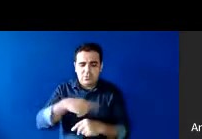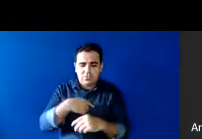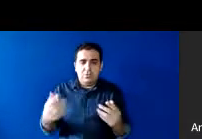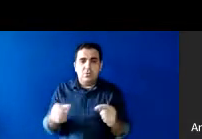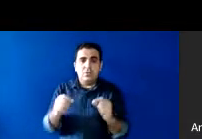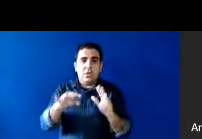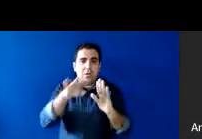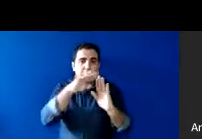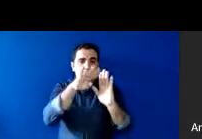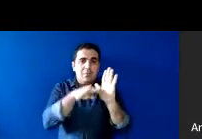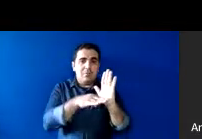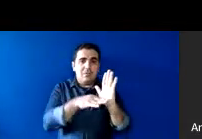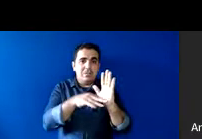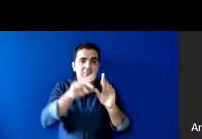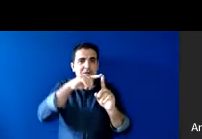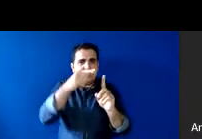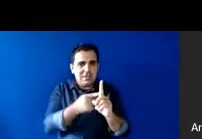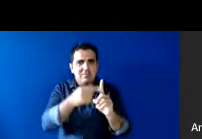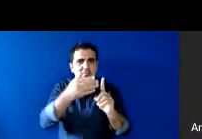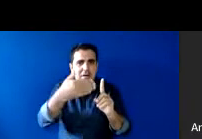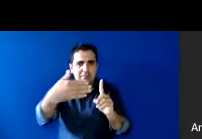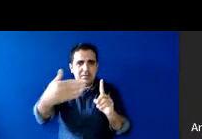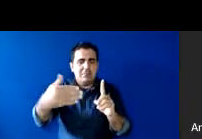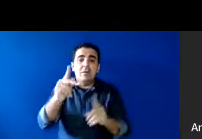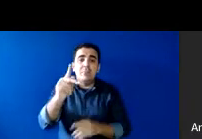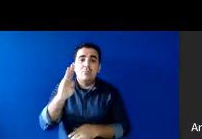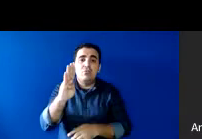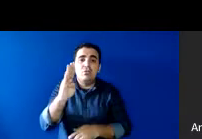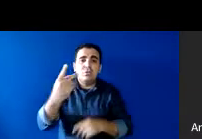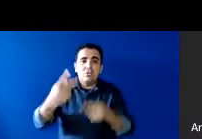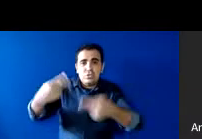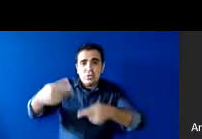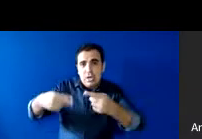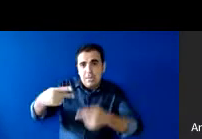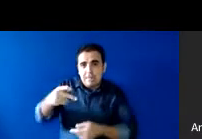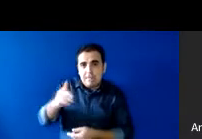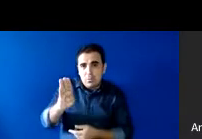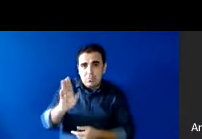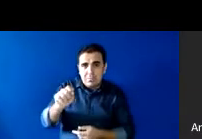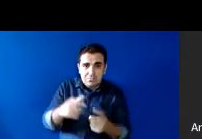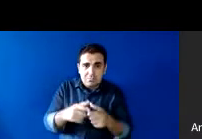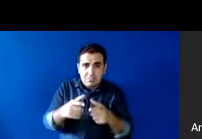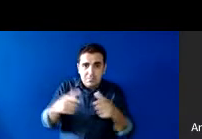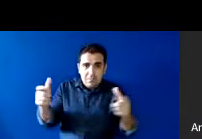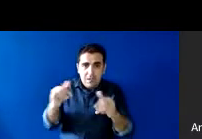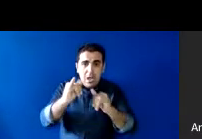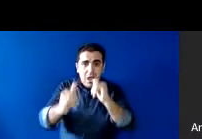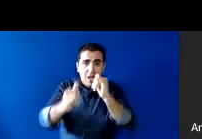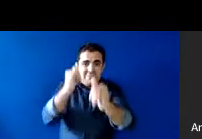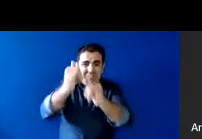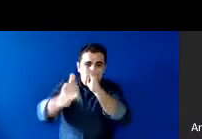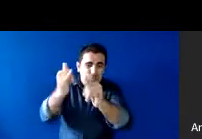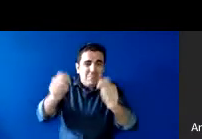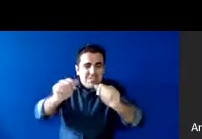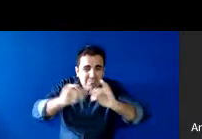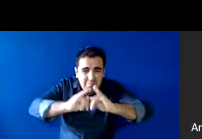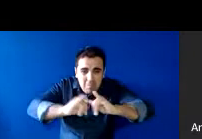um planejamento reprodutivo enquanto política pública, ele necessita de uma ampla campanha de informação,